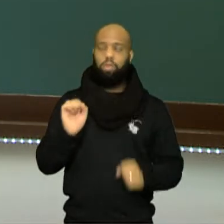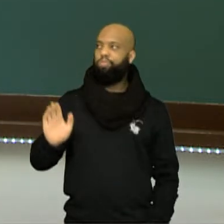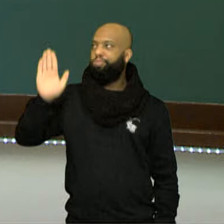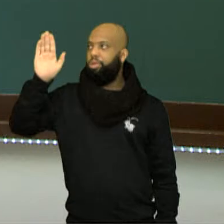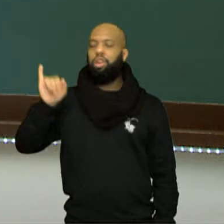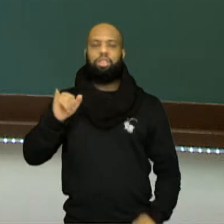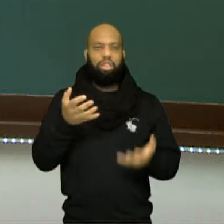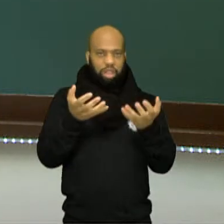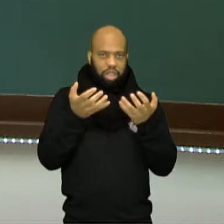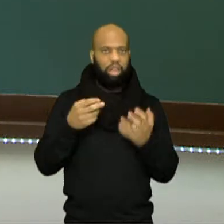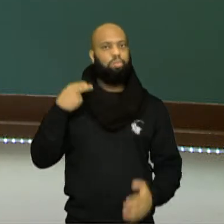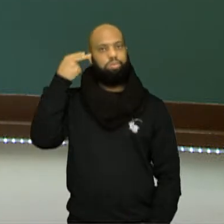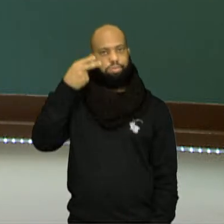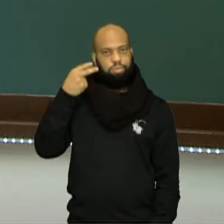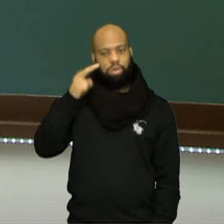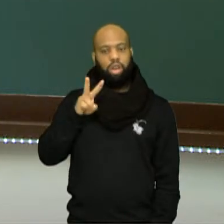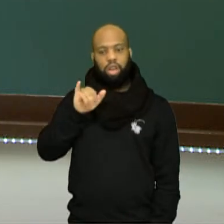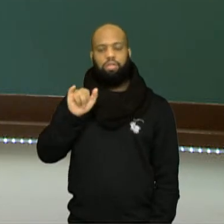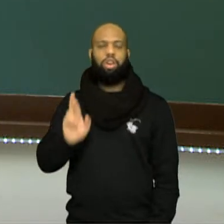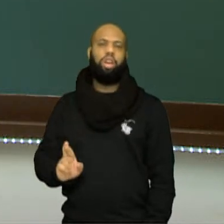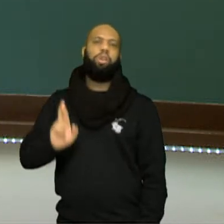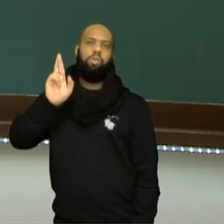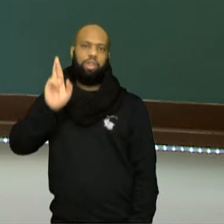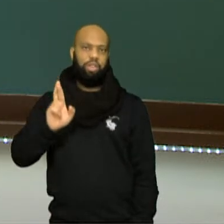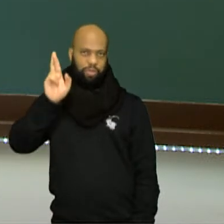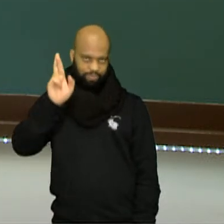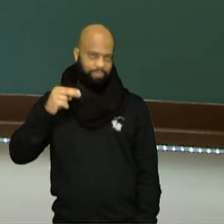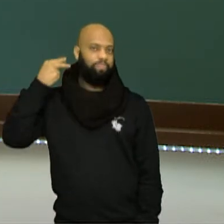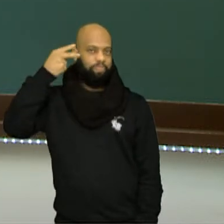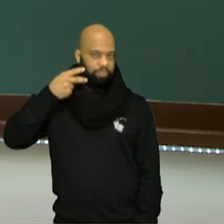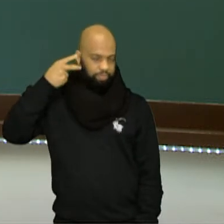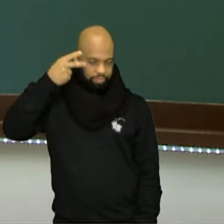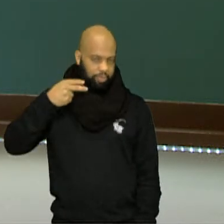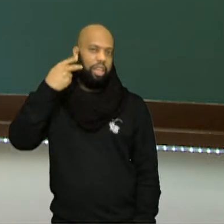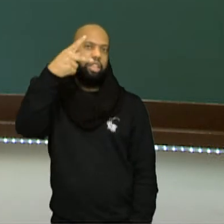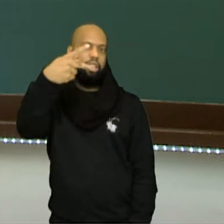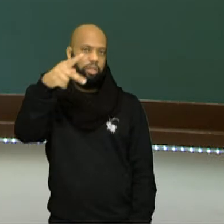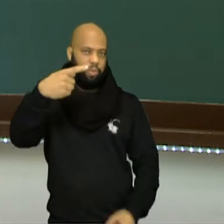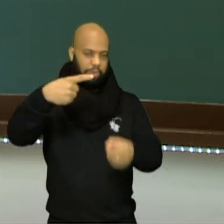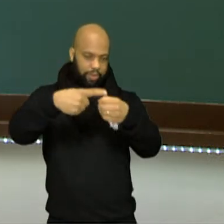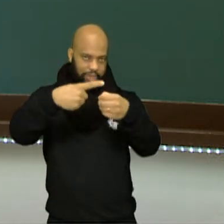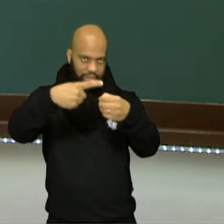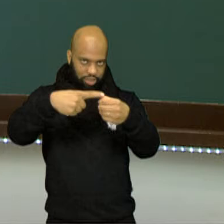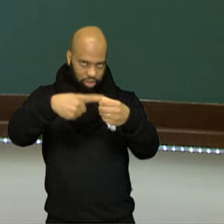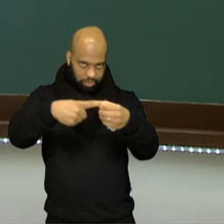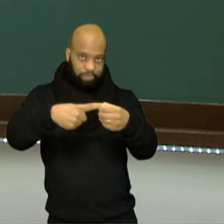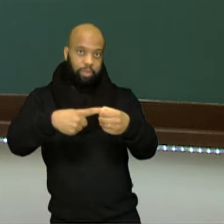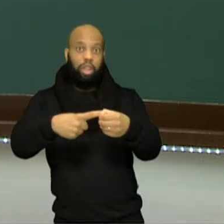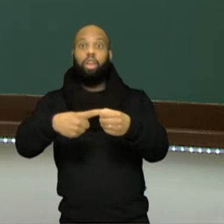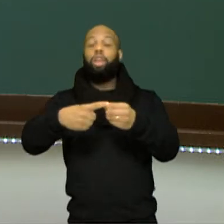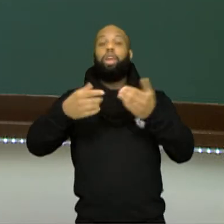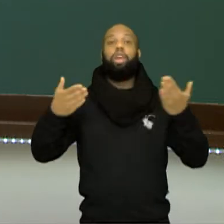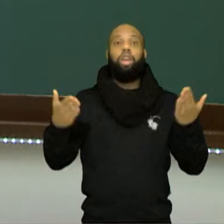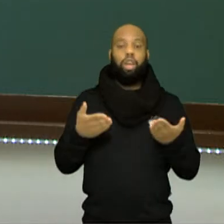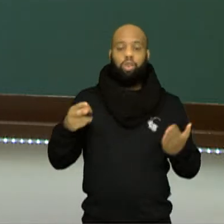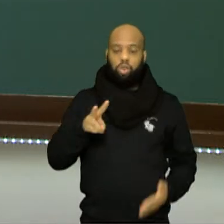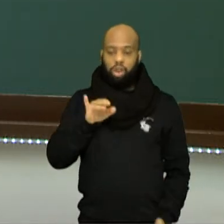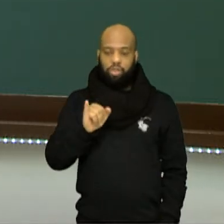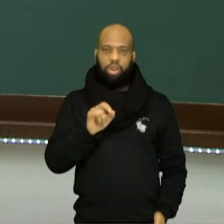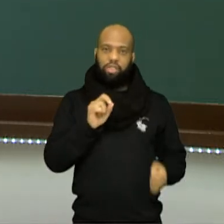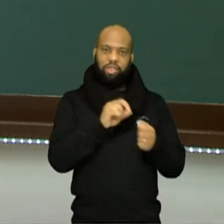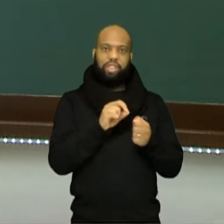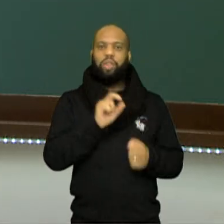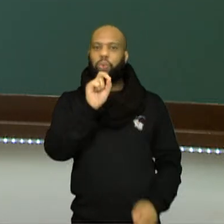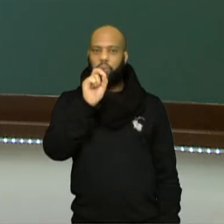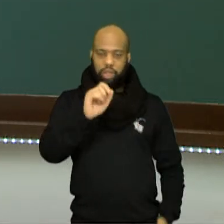a ser uma representante como vereadora da sua cidade. Vamos fazer uma atividade sobre